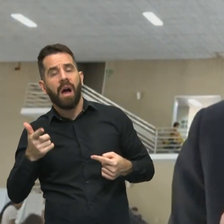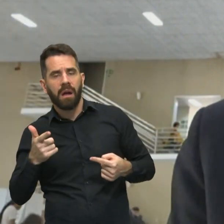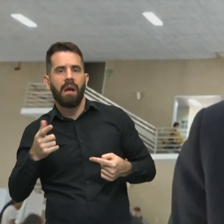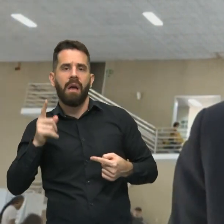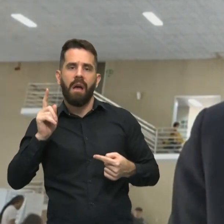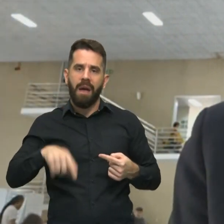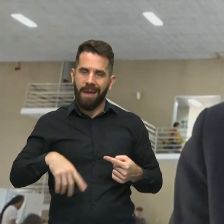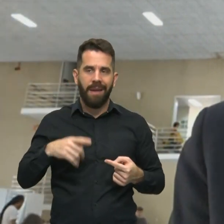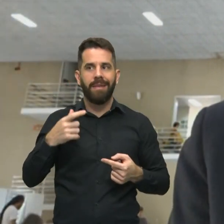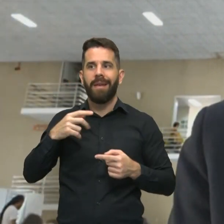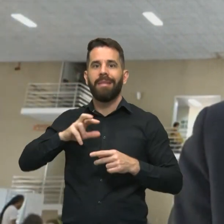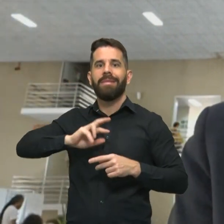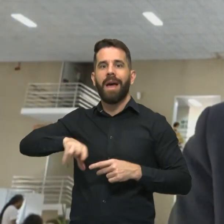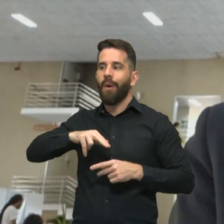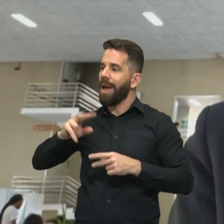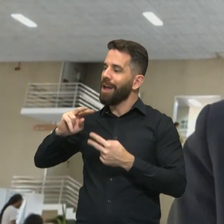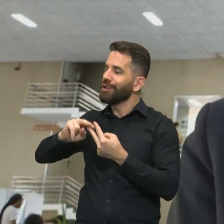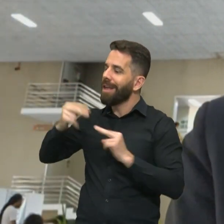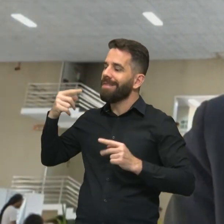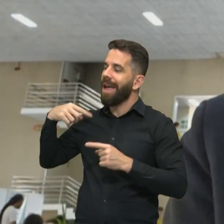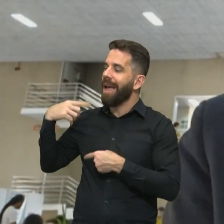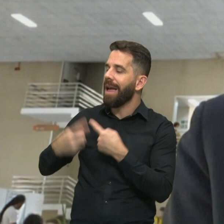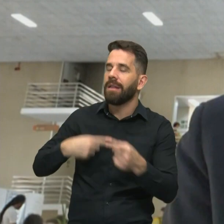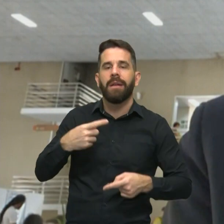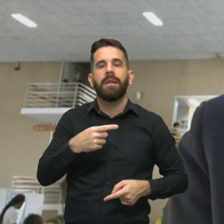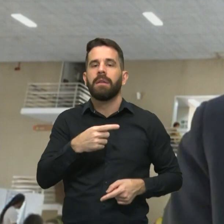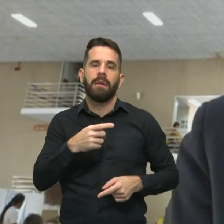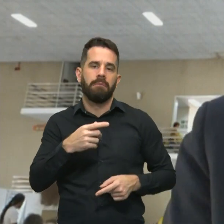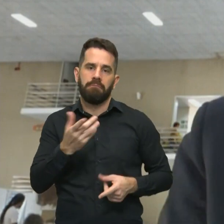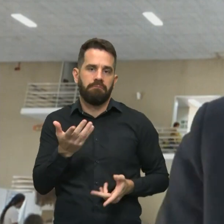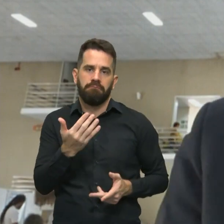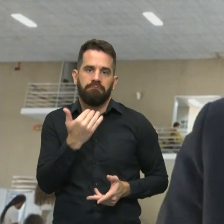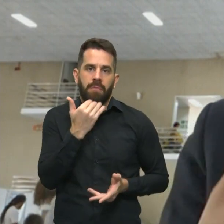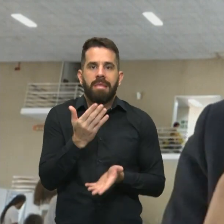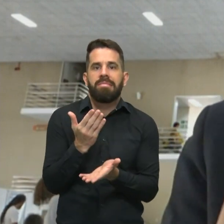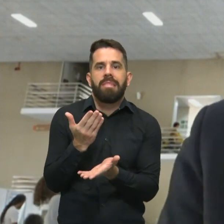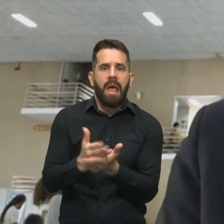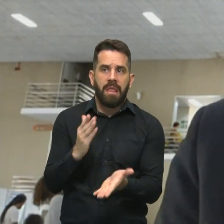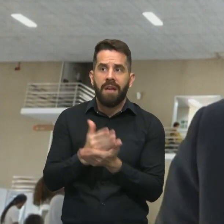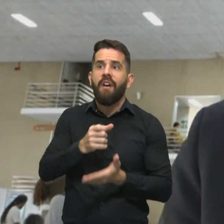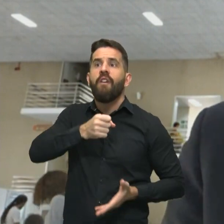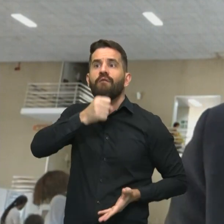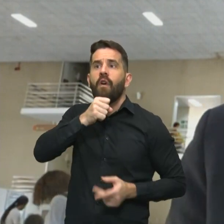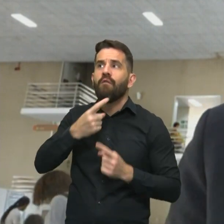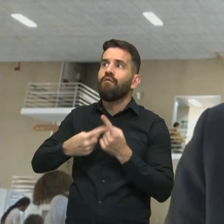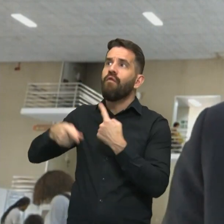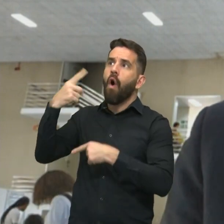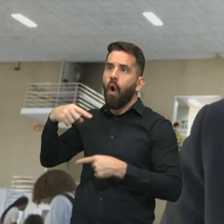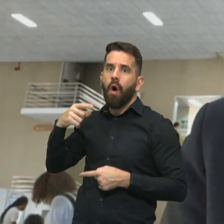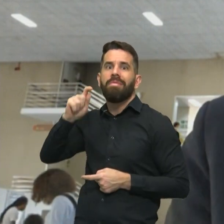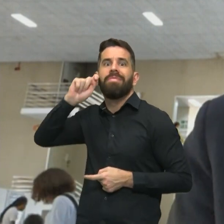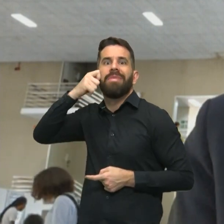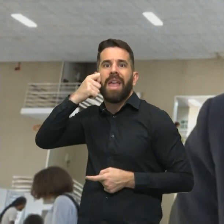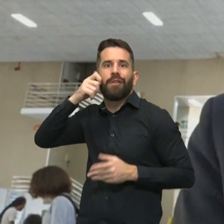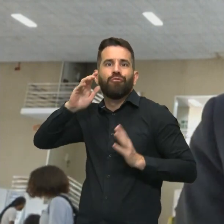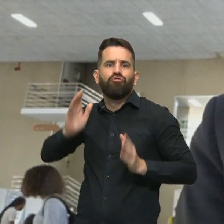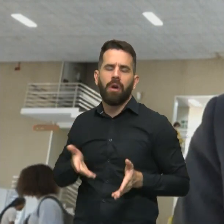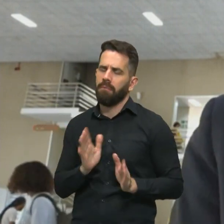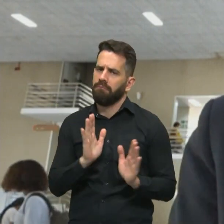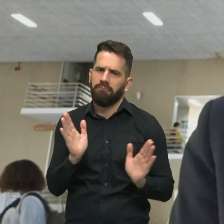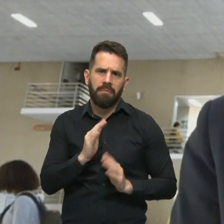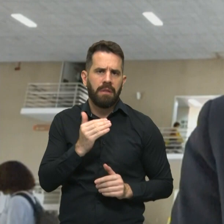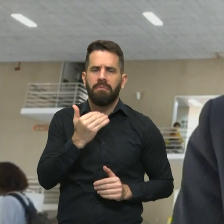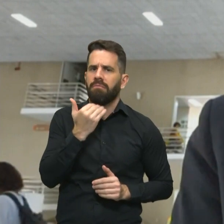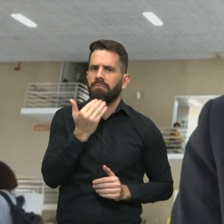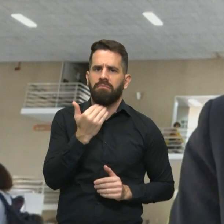não genéticas. Não importa se o meu avô era negro, não importa se eu tenho essas características negroides, né, se eu fui vítima de uma